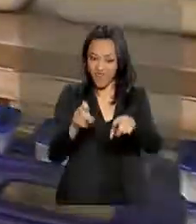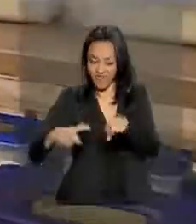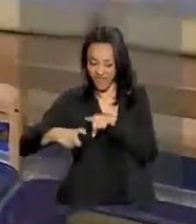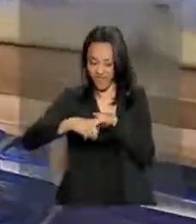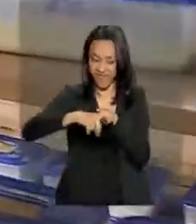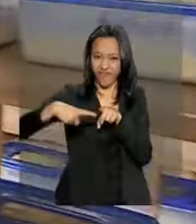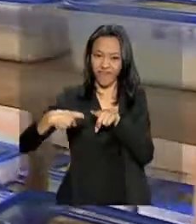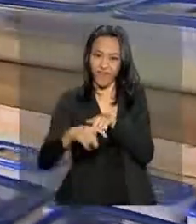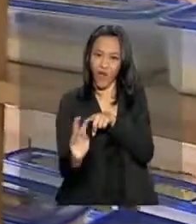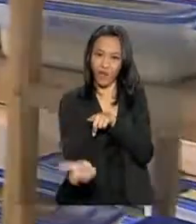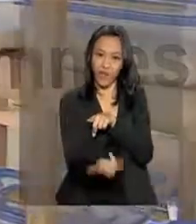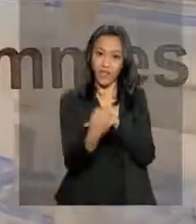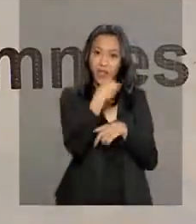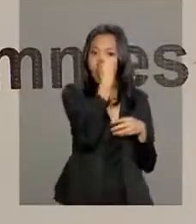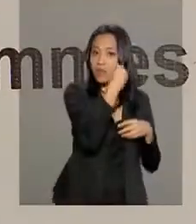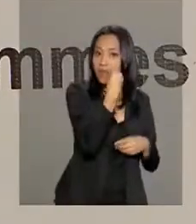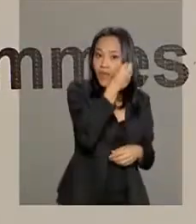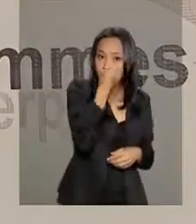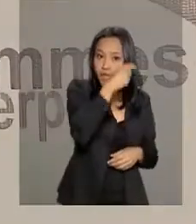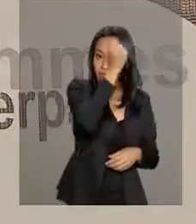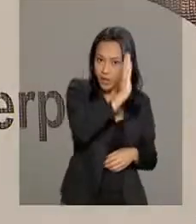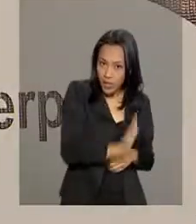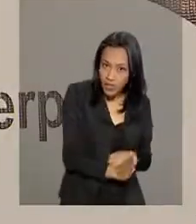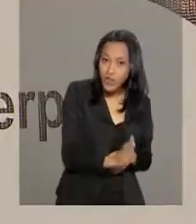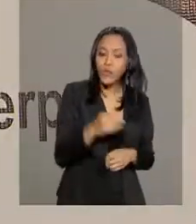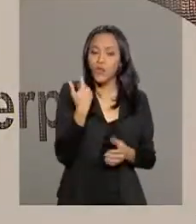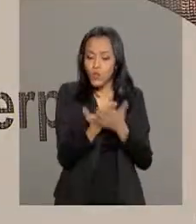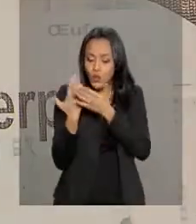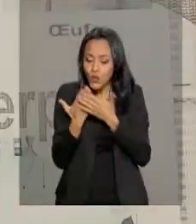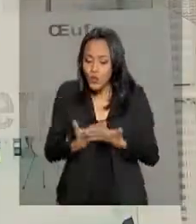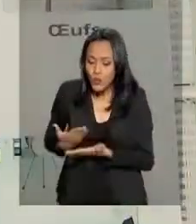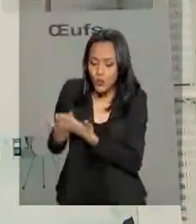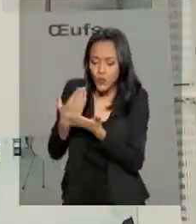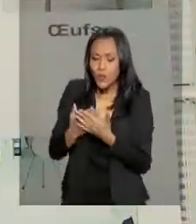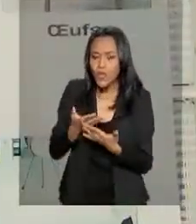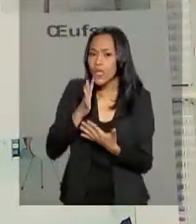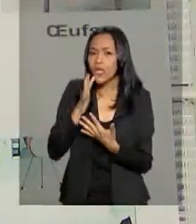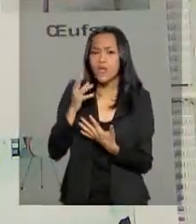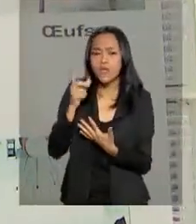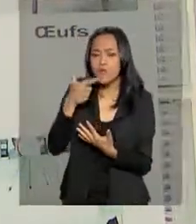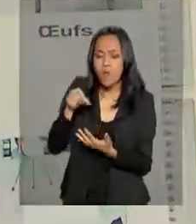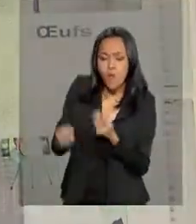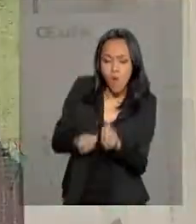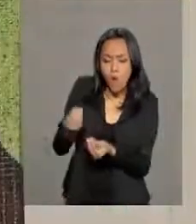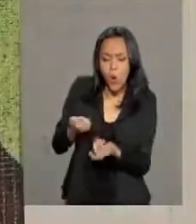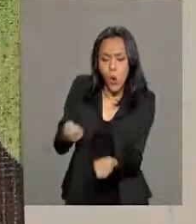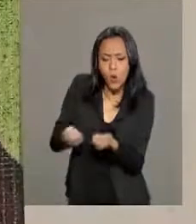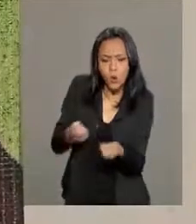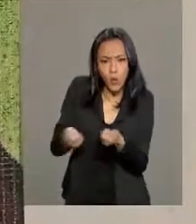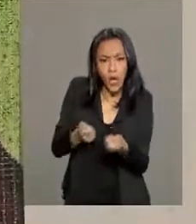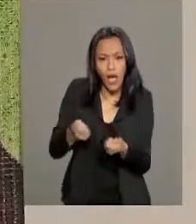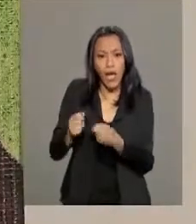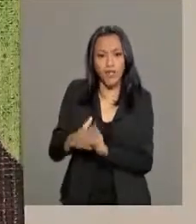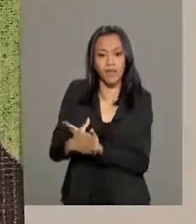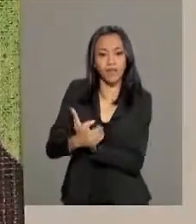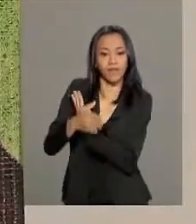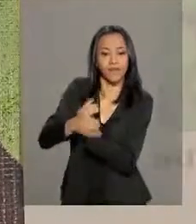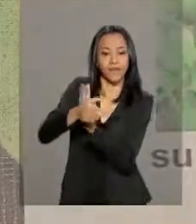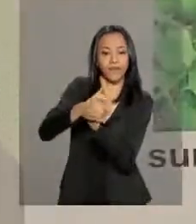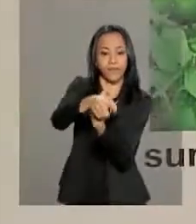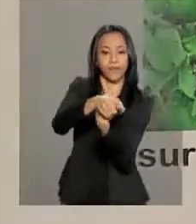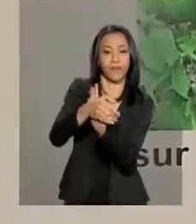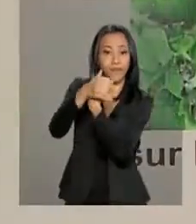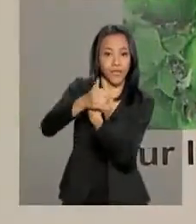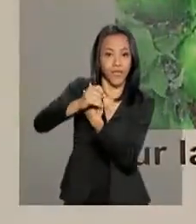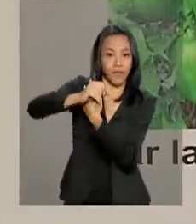as experiências brasileiras, pesquisadores estudam um predador natural para controlar um tipo de mariposa, que coloca